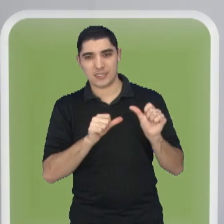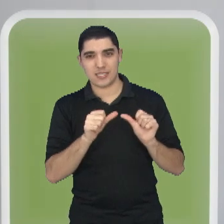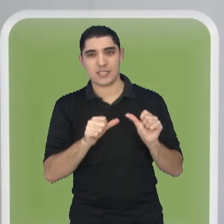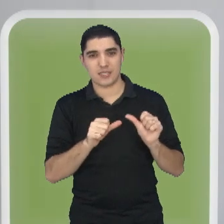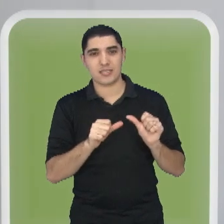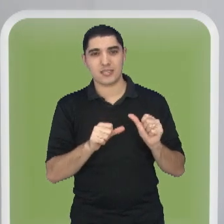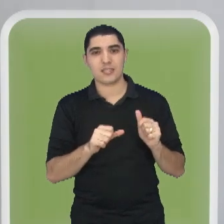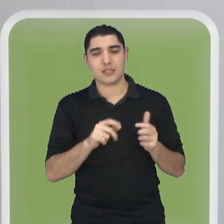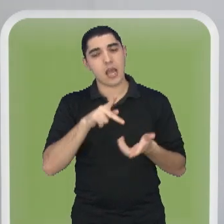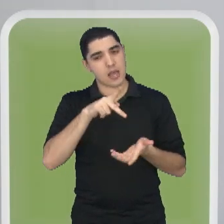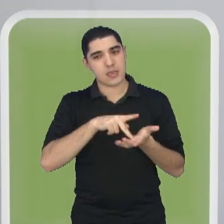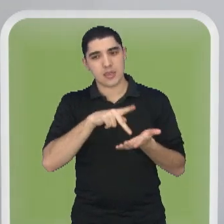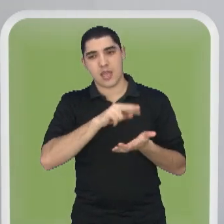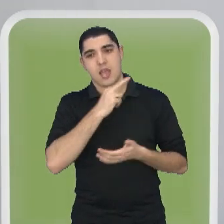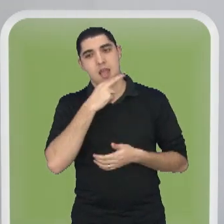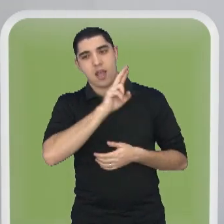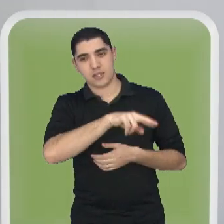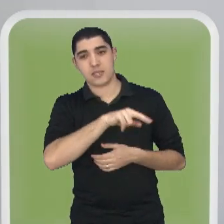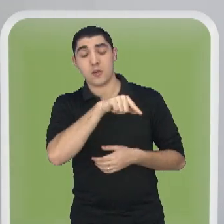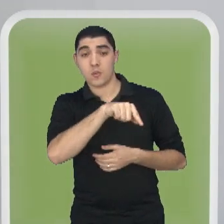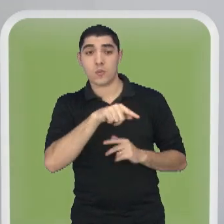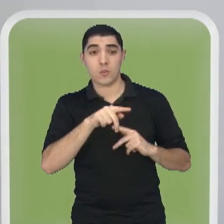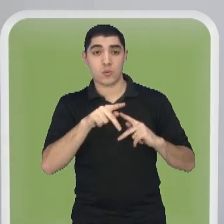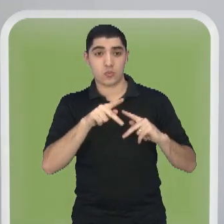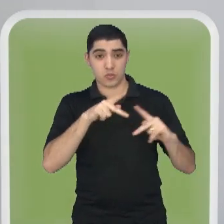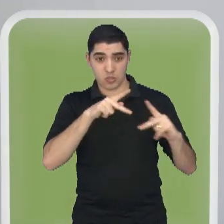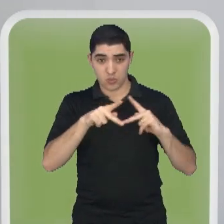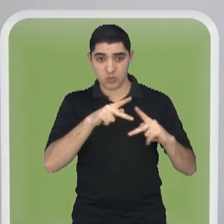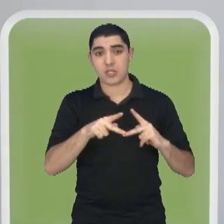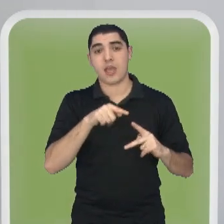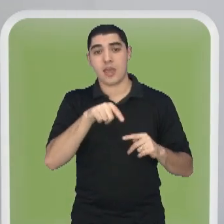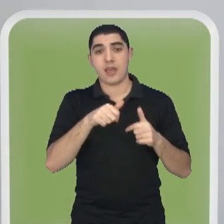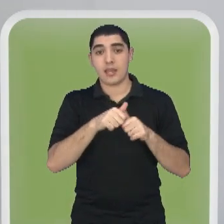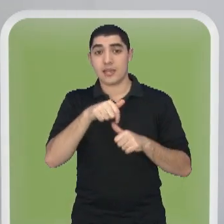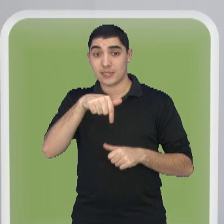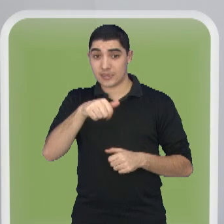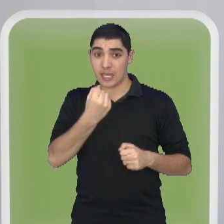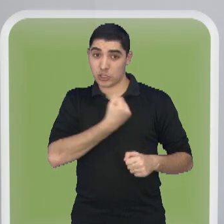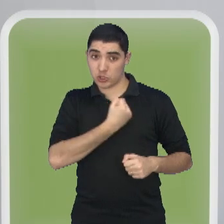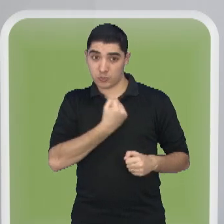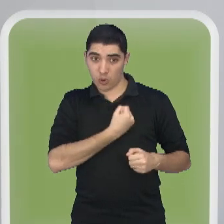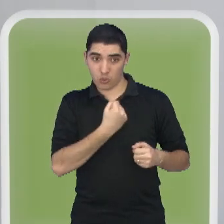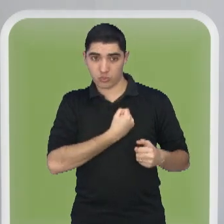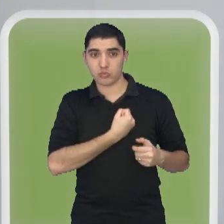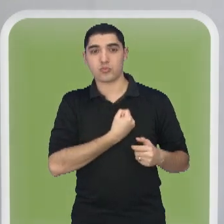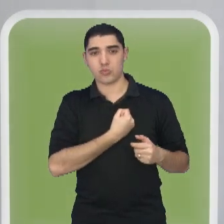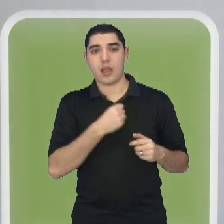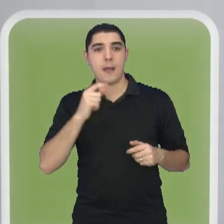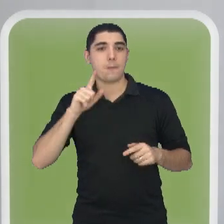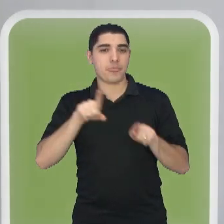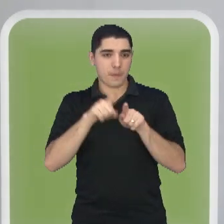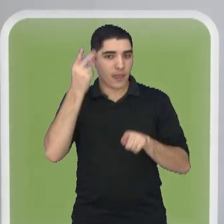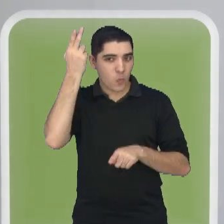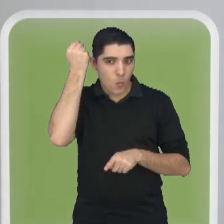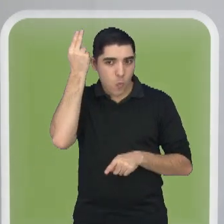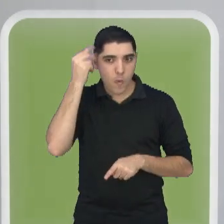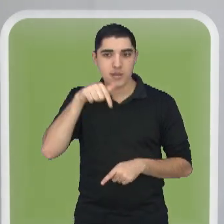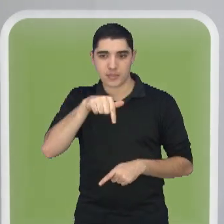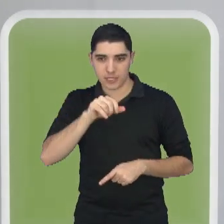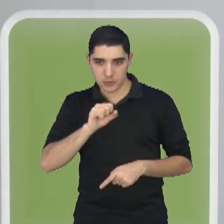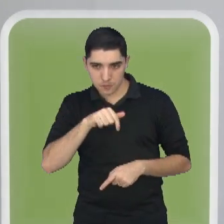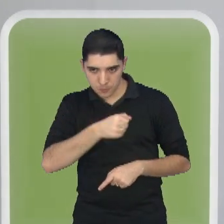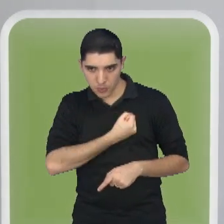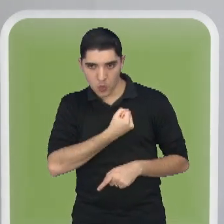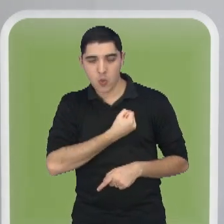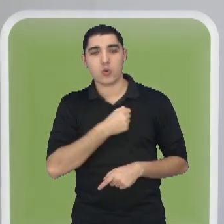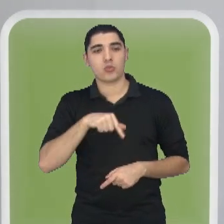É verdade, você tem razão aqui, o São José tem 7 pontos e não 9, aqui tá tudo igual aqui, esses 3 times estão todos iguais. A diferença neste momento a favor do